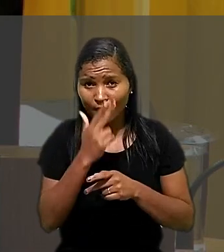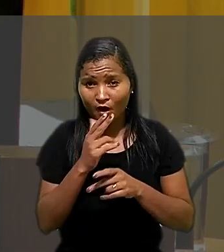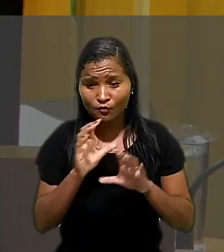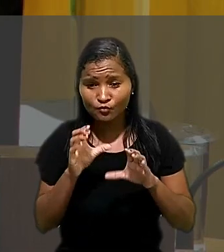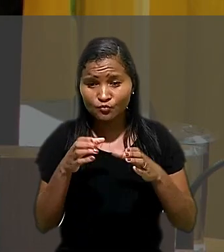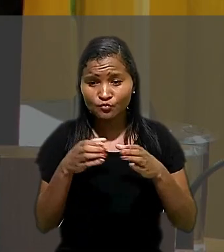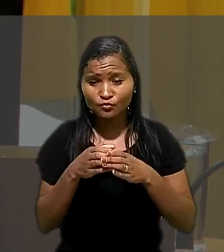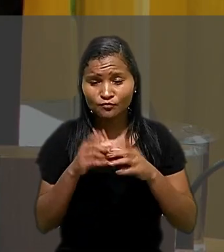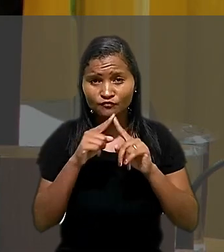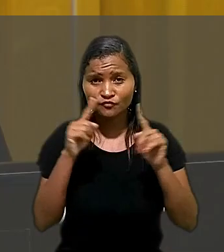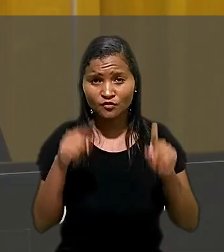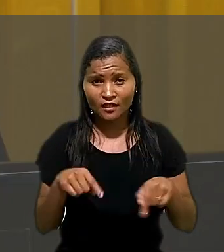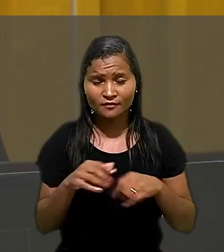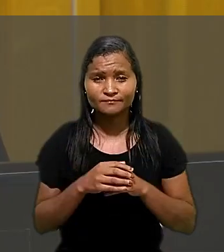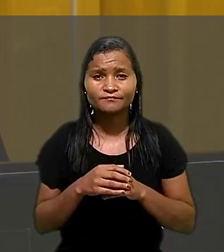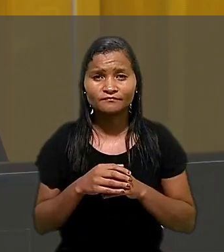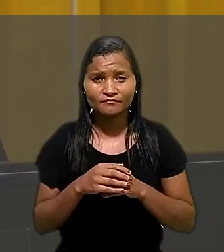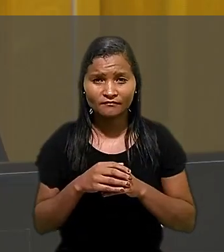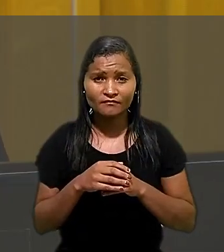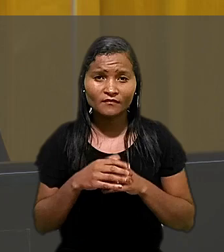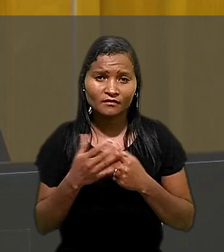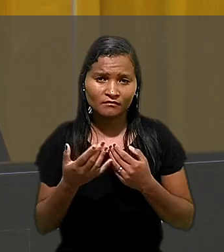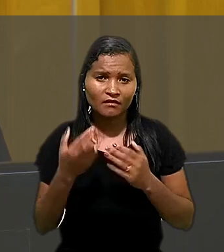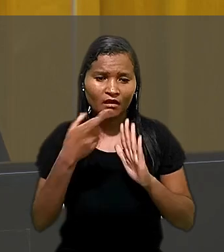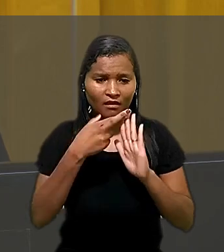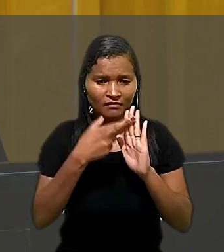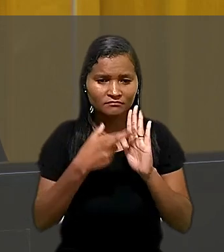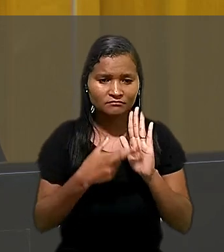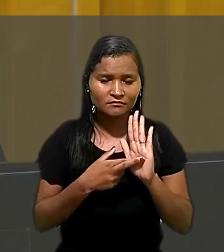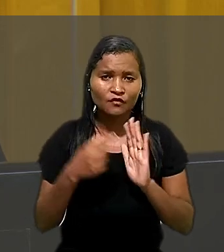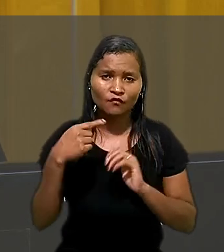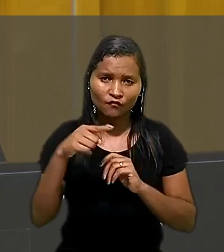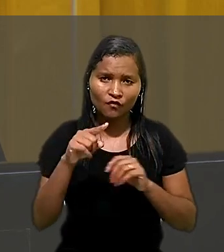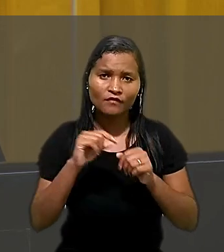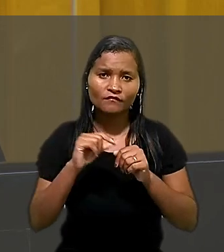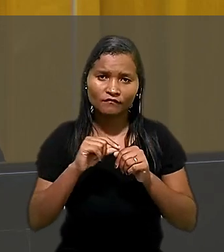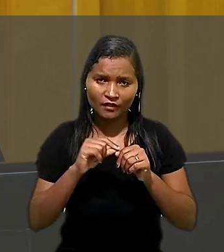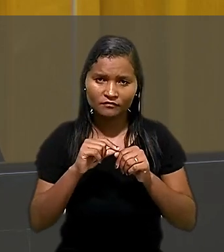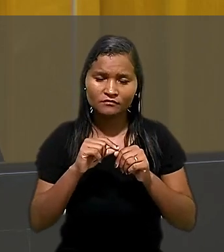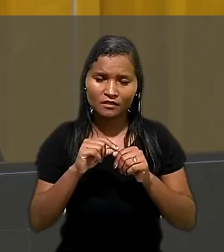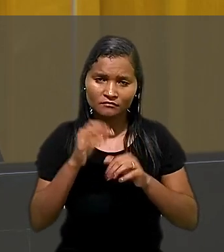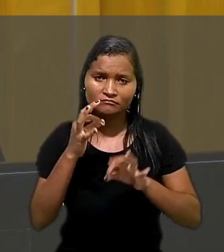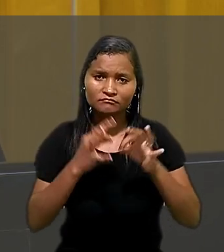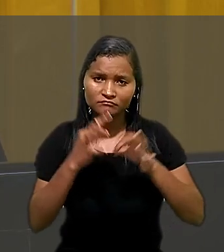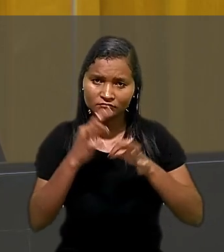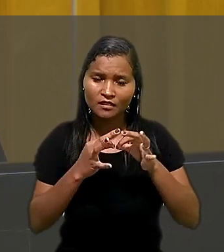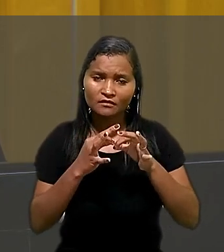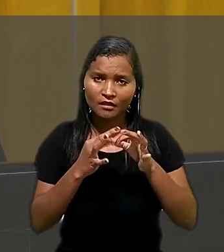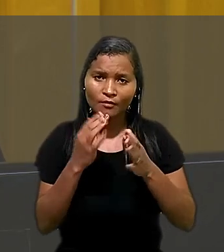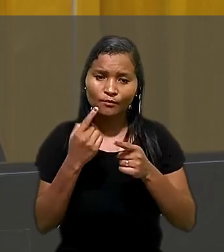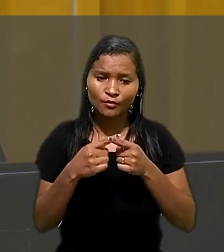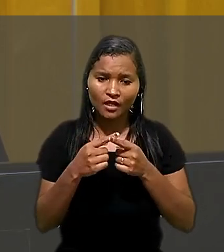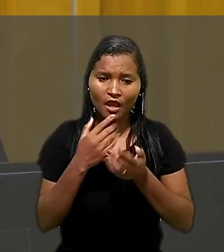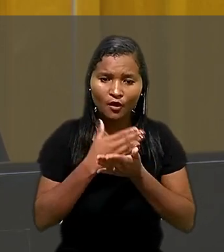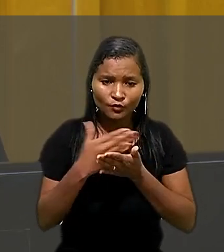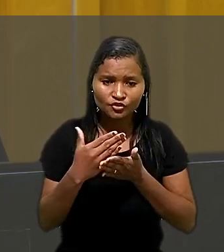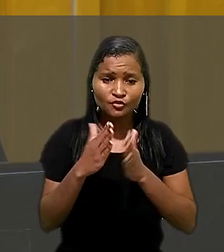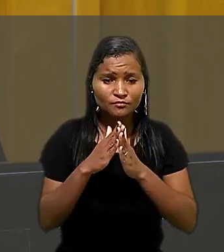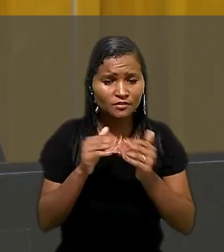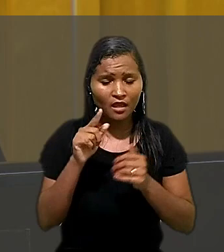de empregados. Esse requisito foi devida e integralmente cumprido na hipótese de julgamento, na medida em que a origem dos pedidos em questão é a mesma